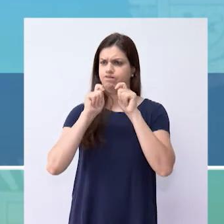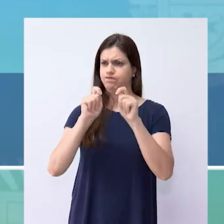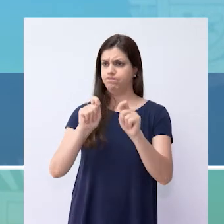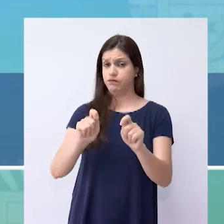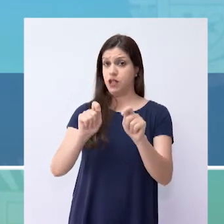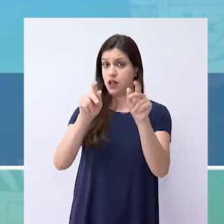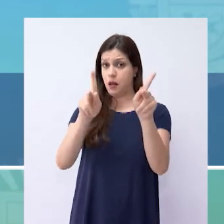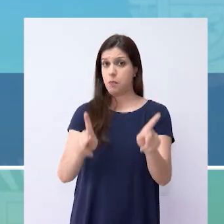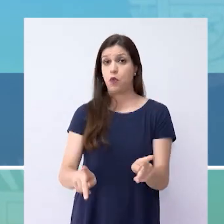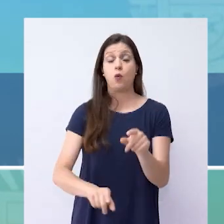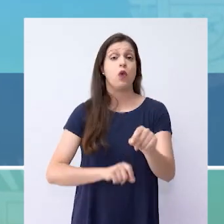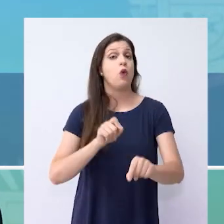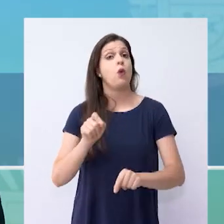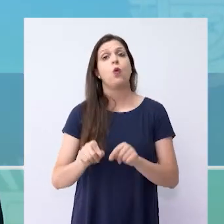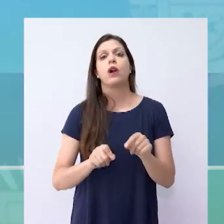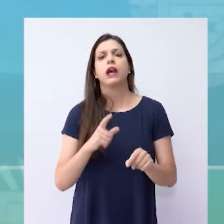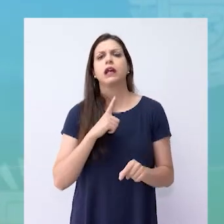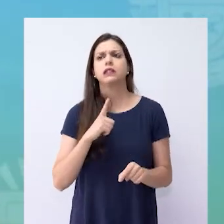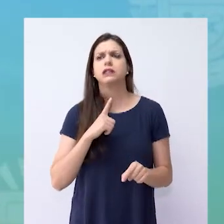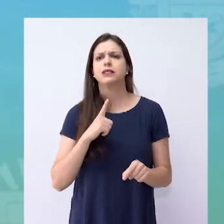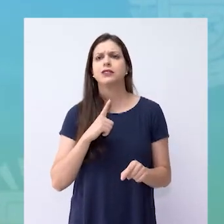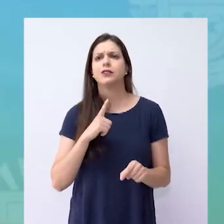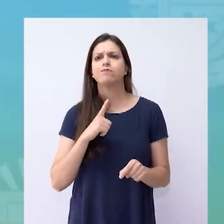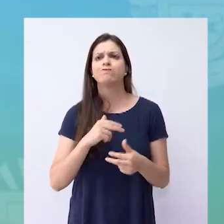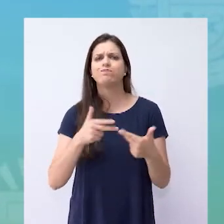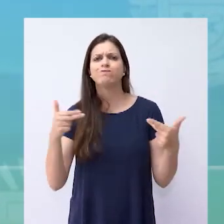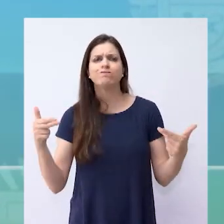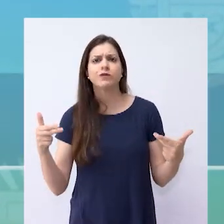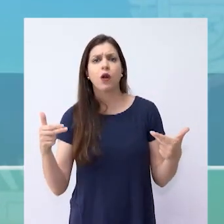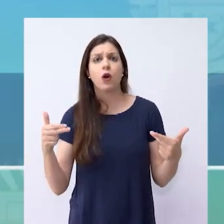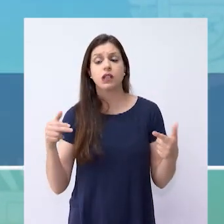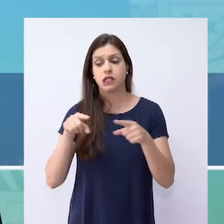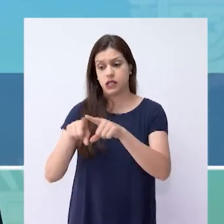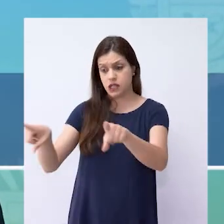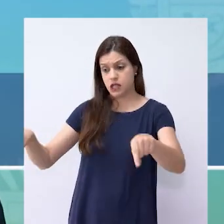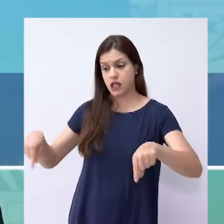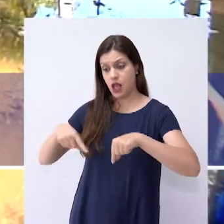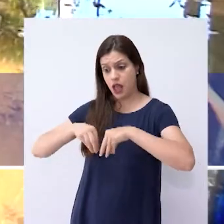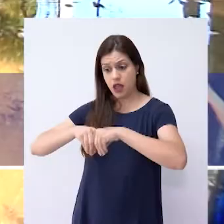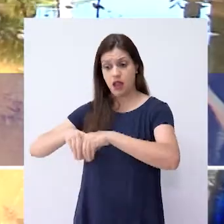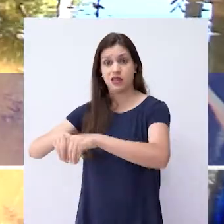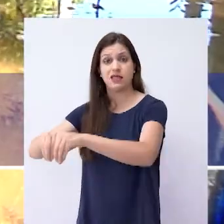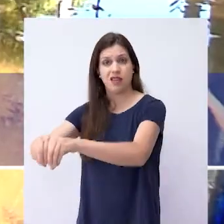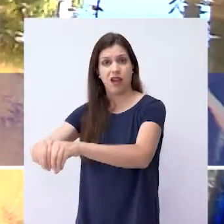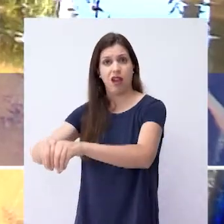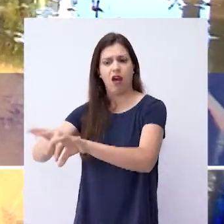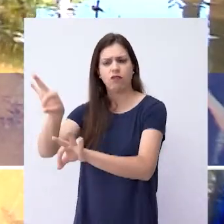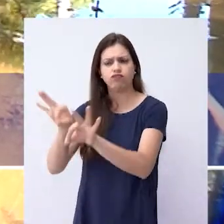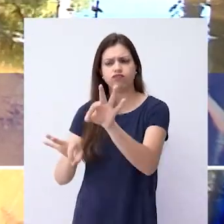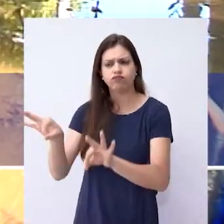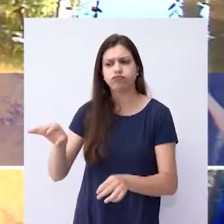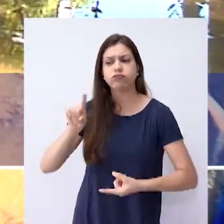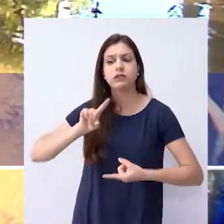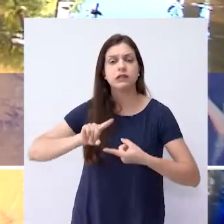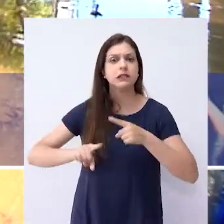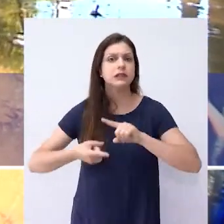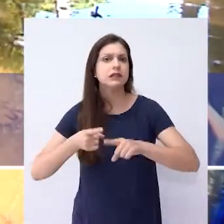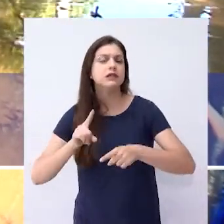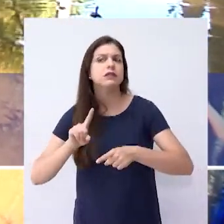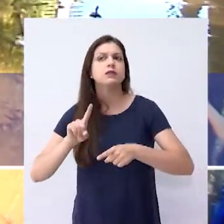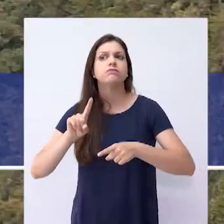resposta a vários questionamentos sobre o ordenamento territorial, principalmente o